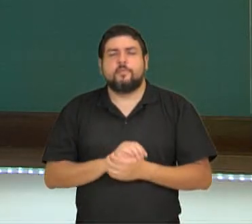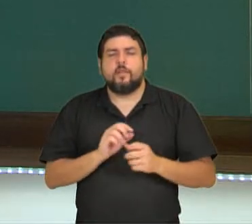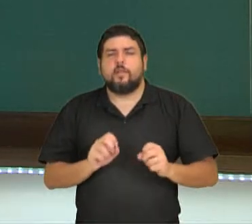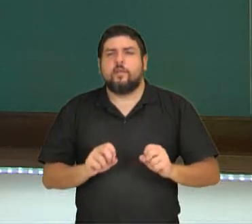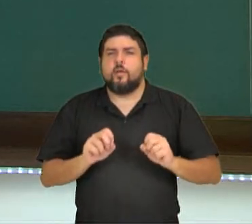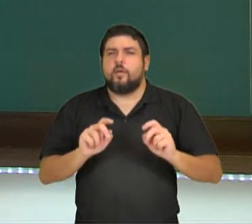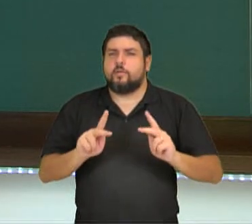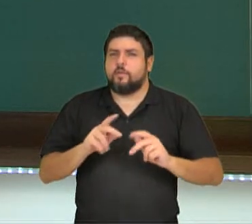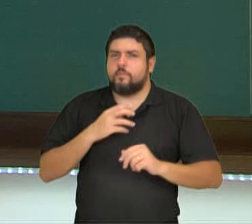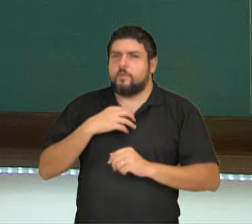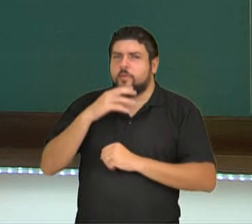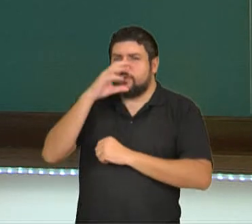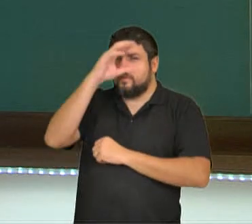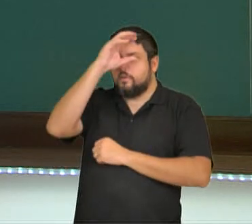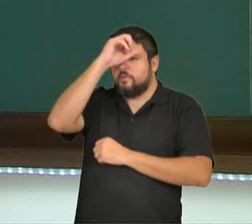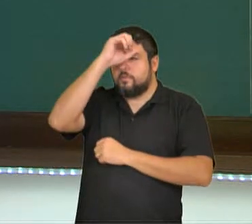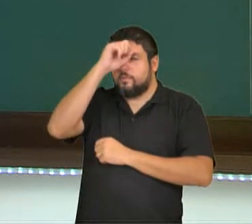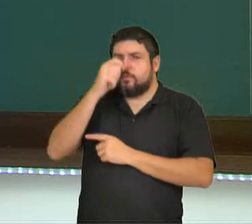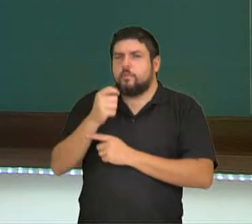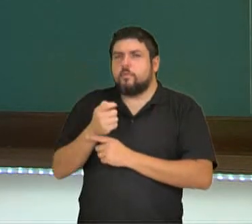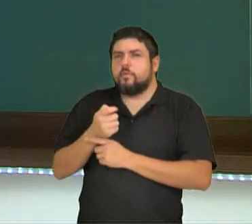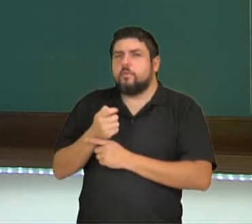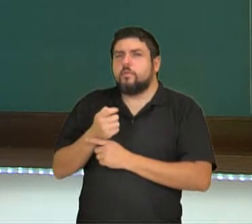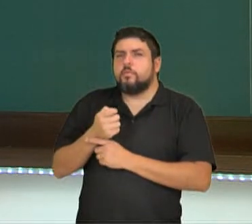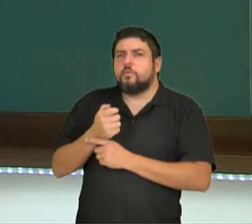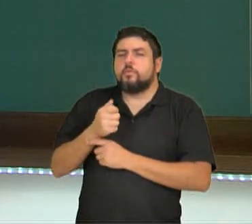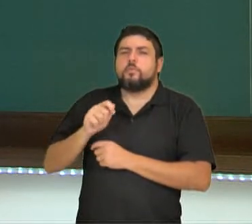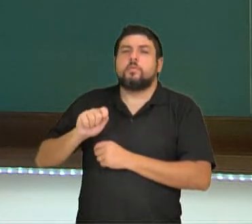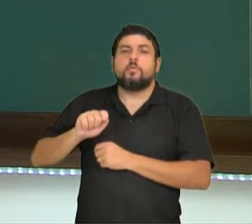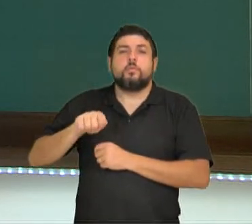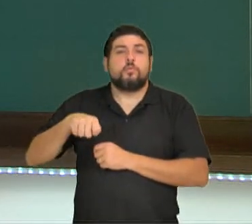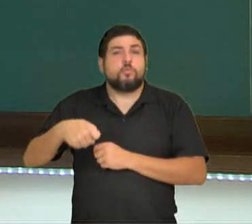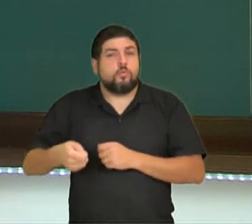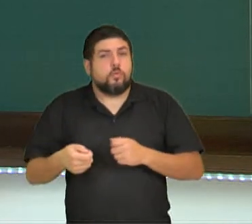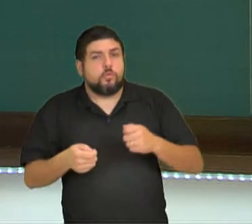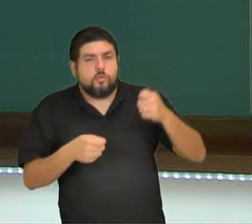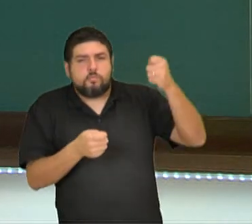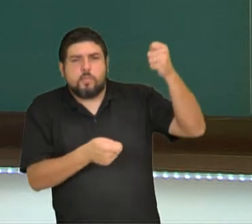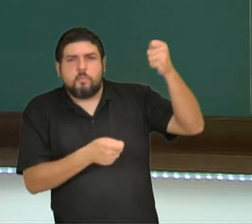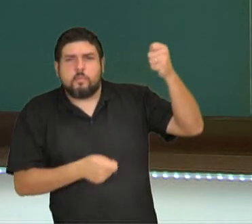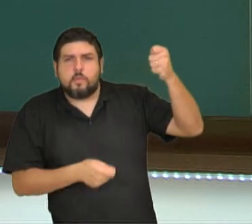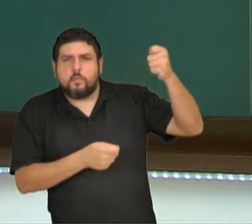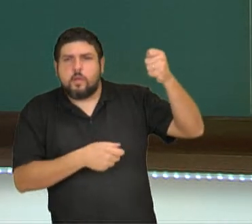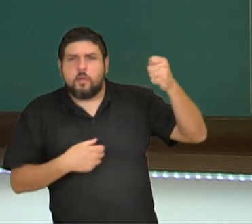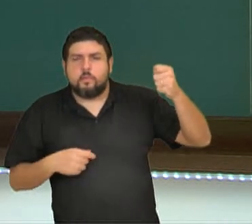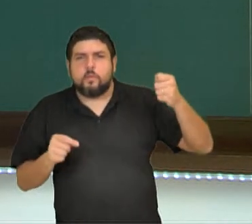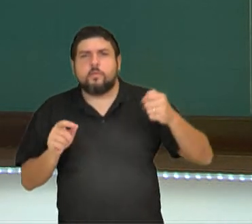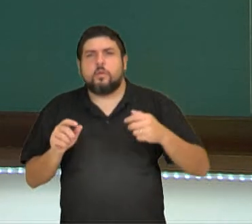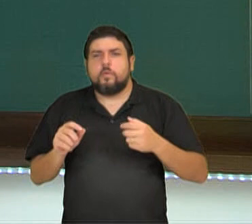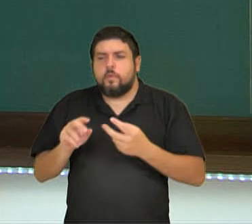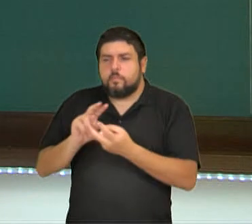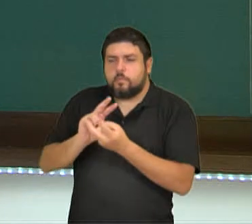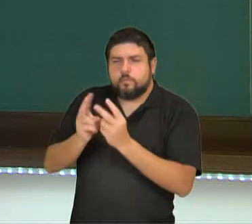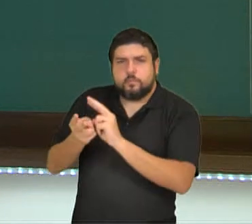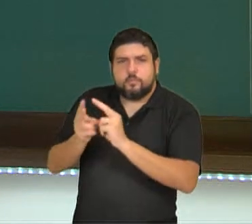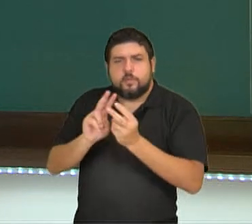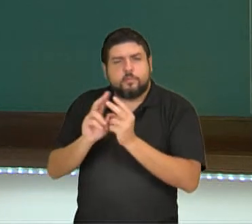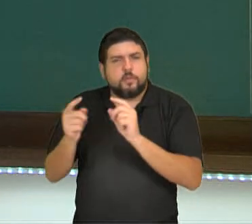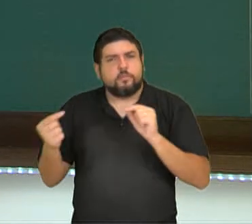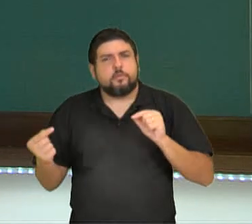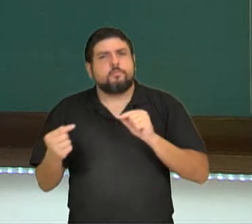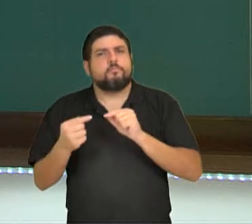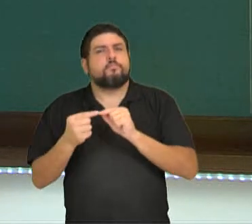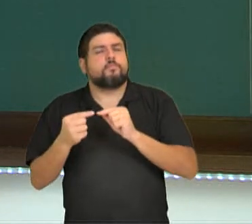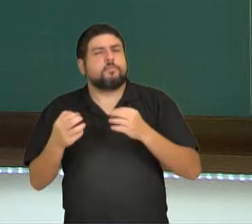um pouquinho sobre esse instrumento tão importante na roda de capoeira, o berimbau, com